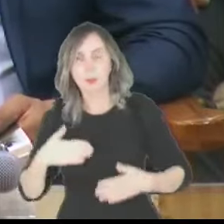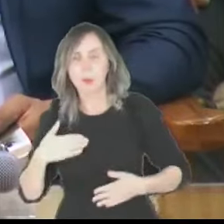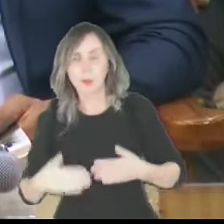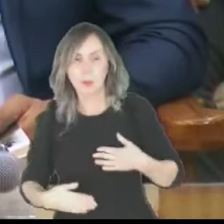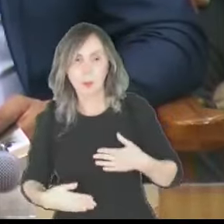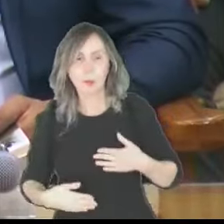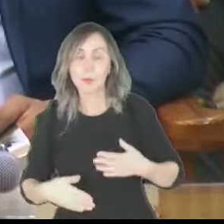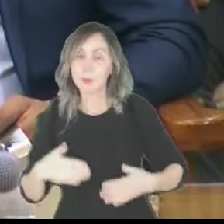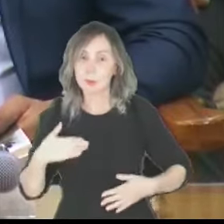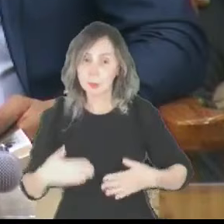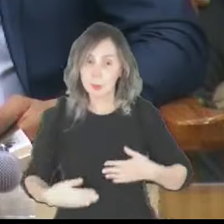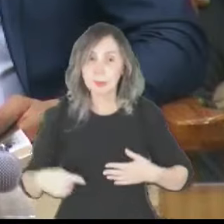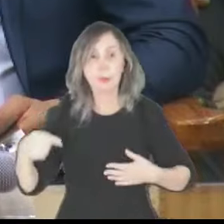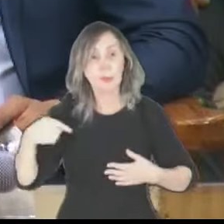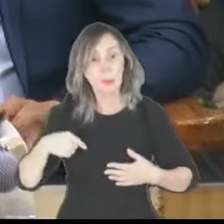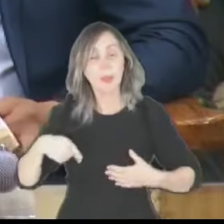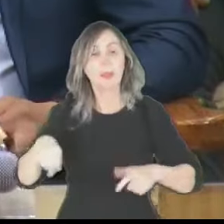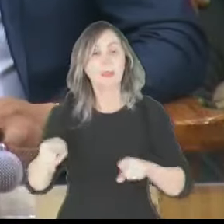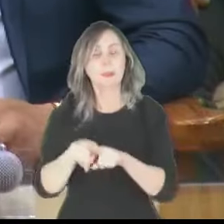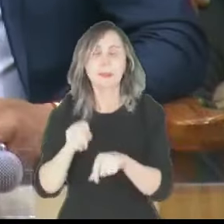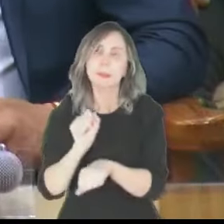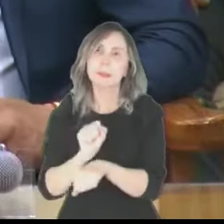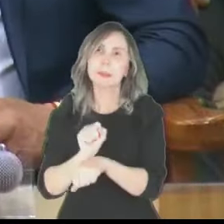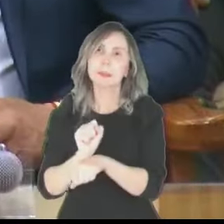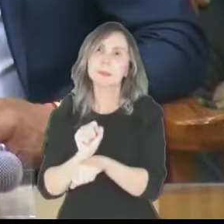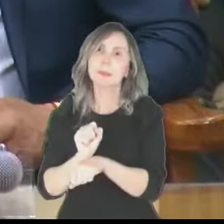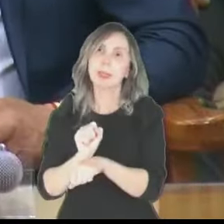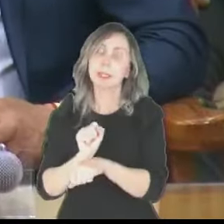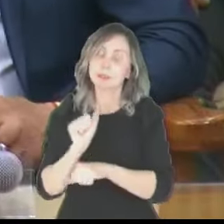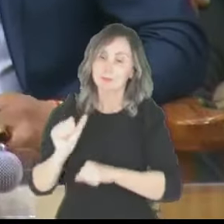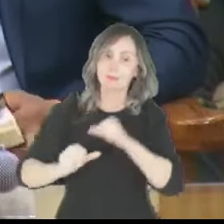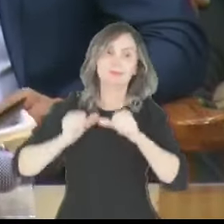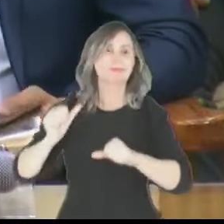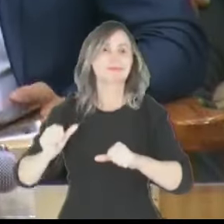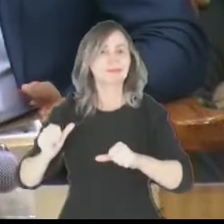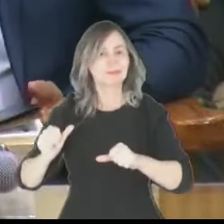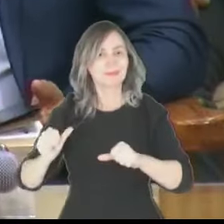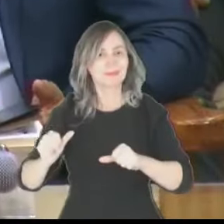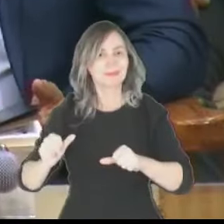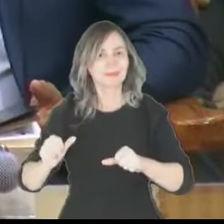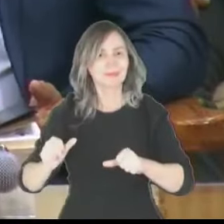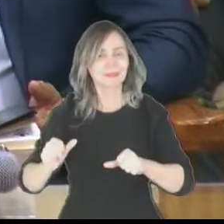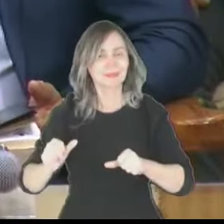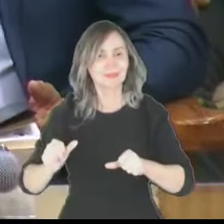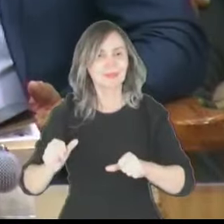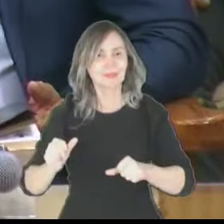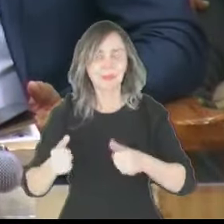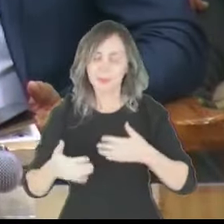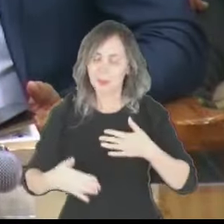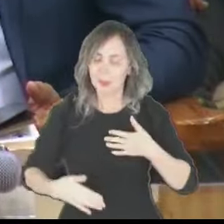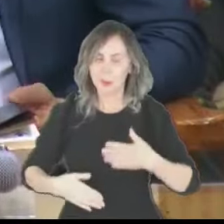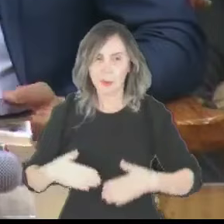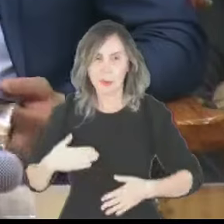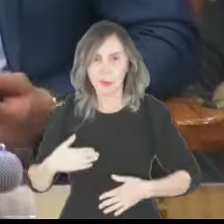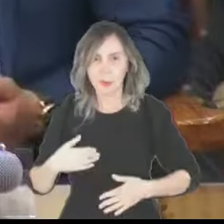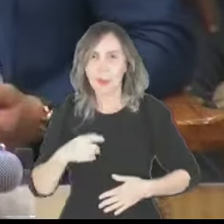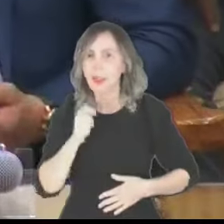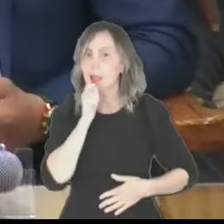aguarda a redenção. Mas enquanto esse corpo Ele não se